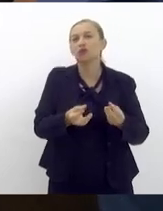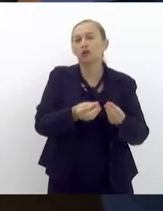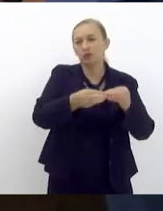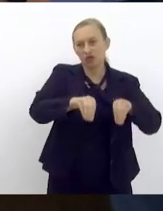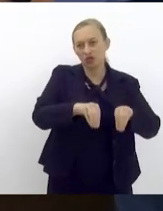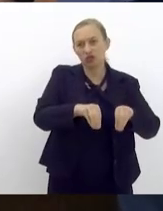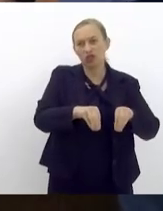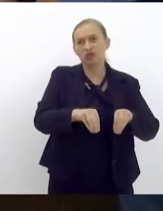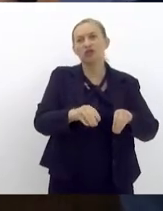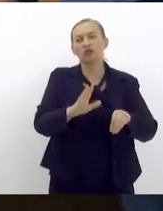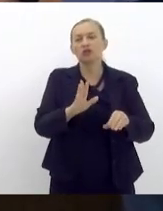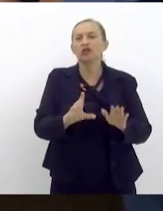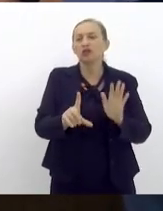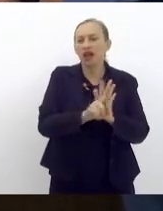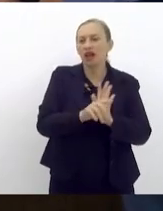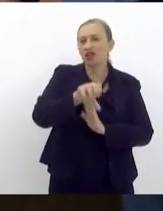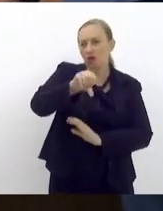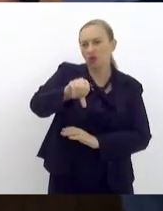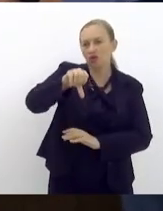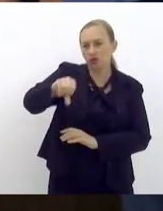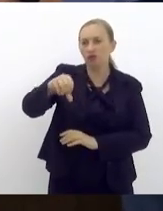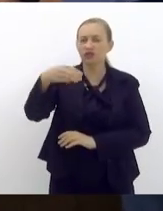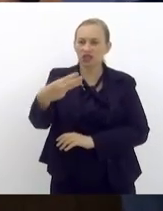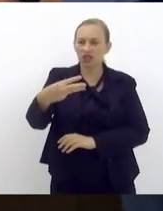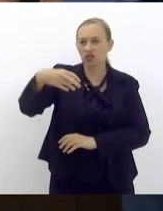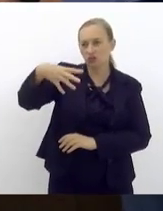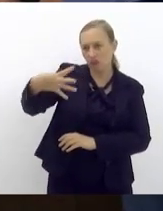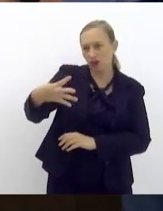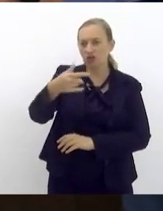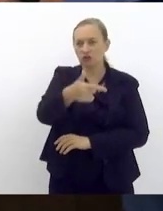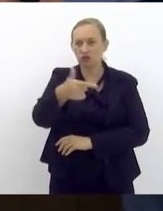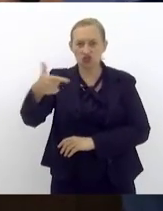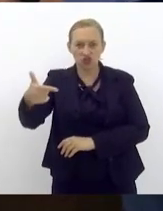lei 9934 de 2022